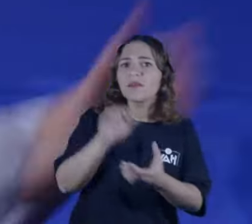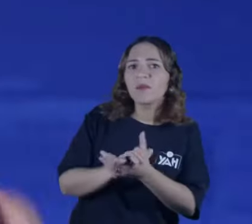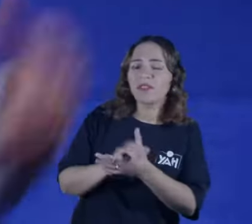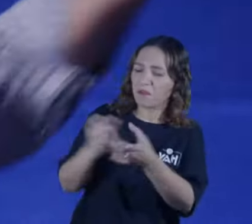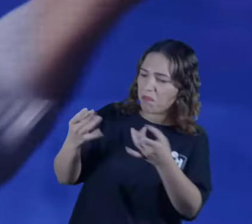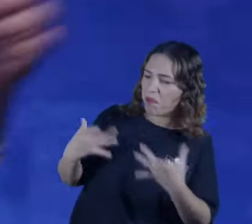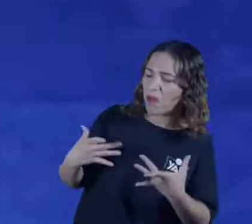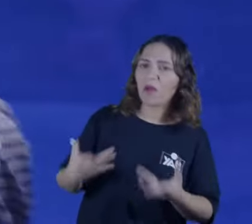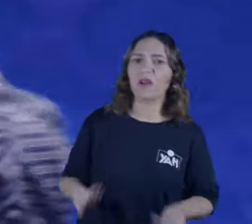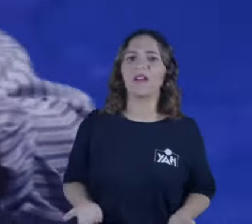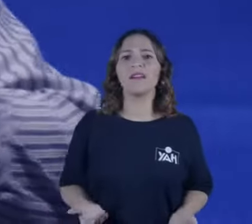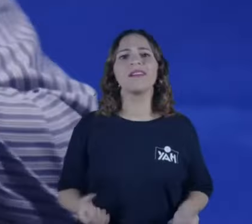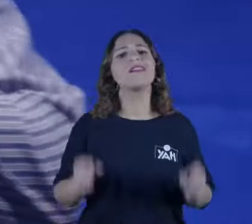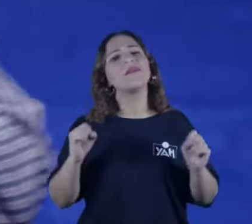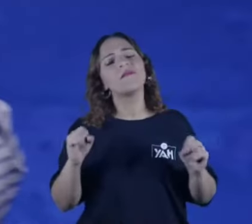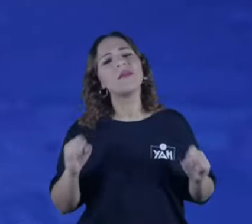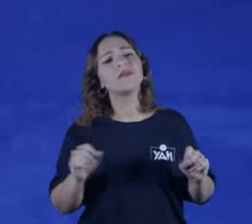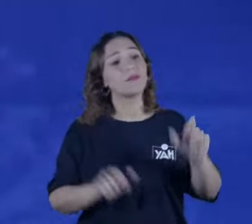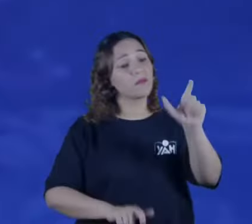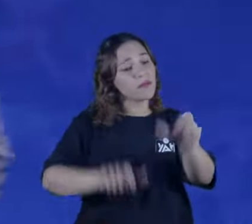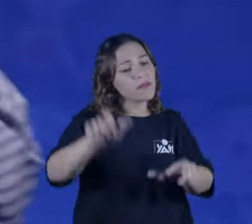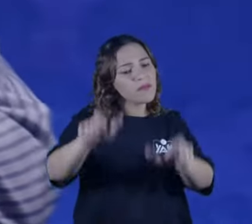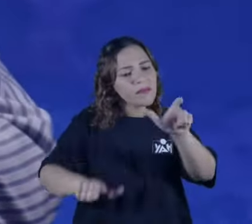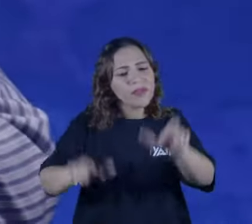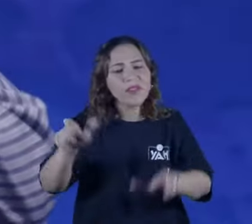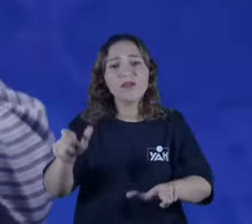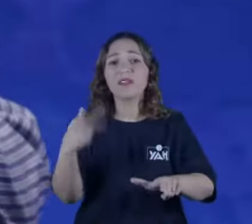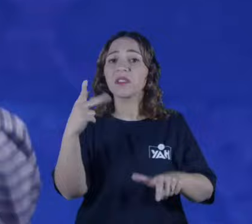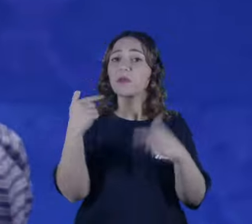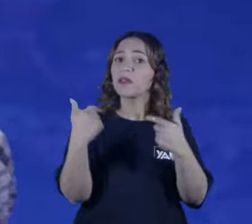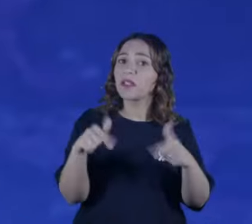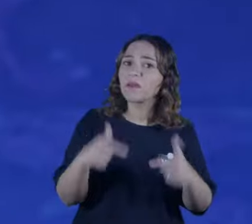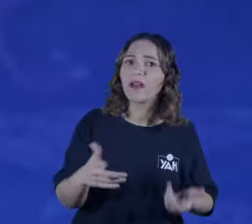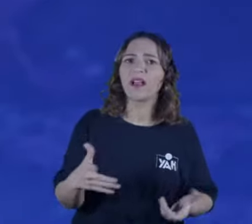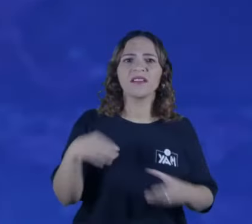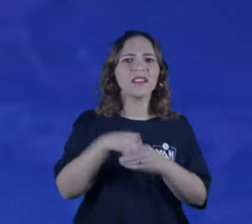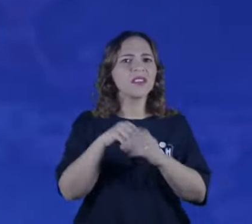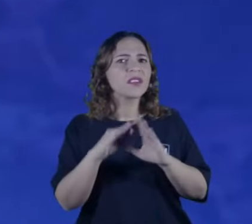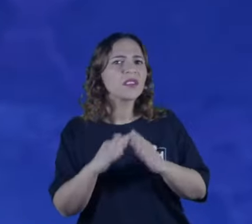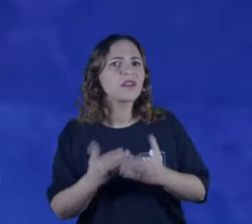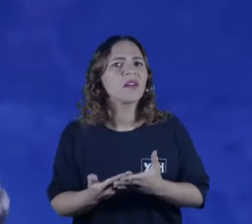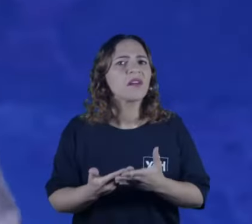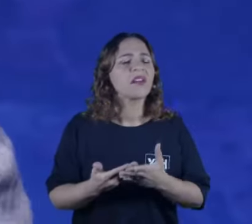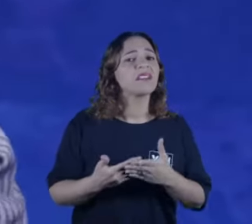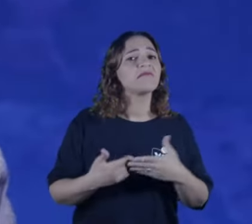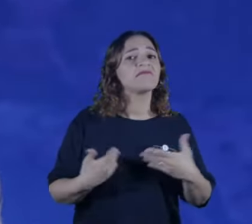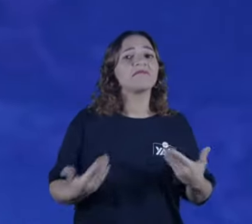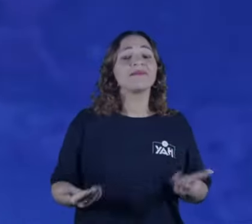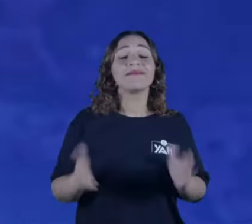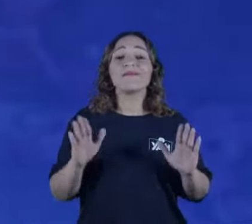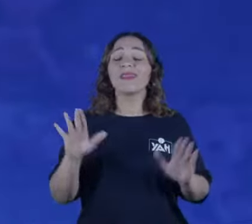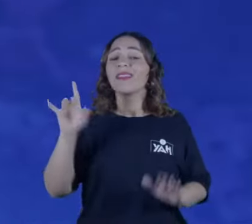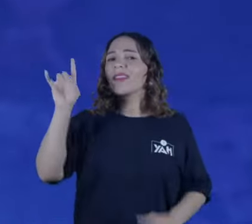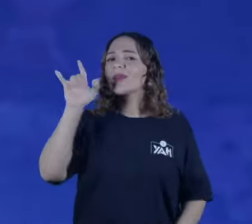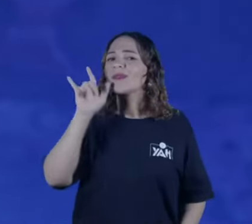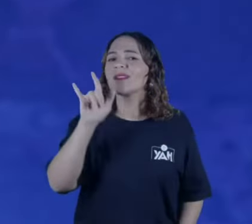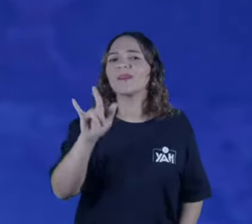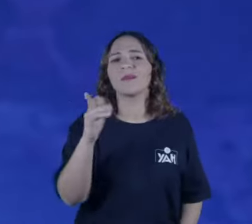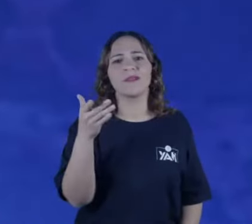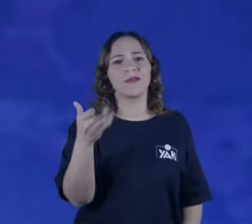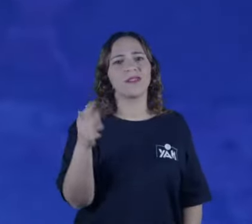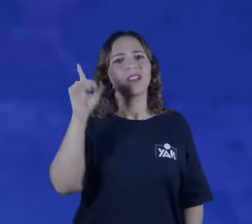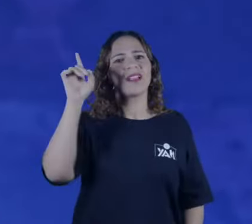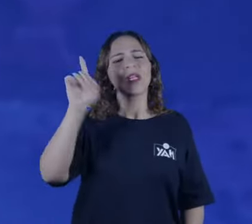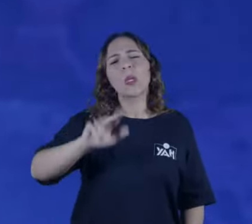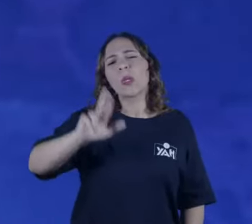Talvez você tenha sido rejeitado pelas pessoas, no seu trabalho, na escola. Mas Deus te ama e Ele jamais